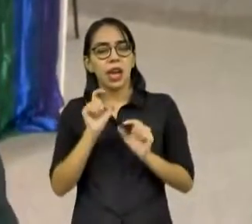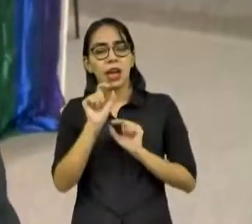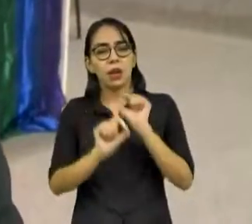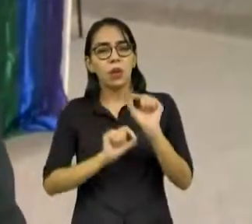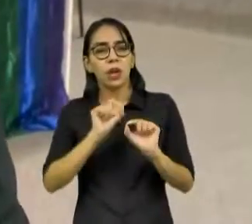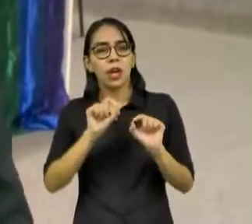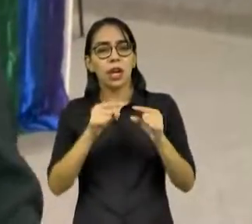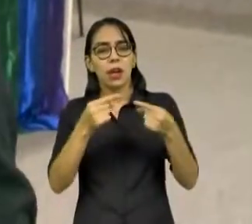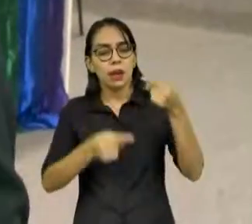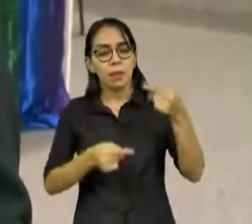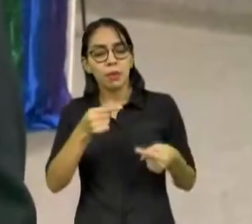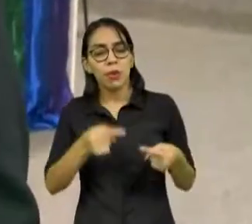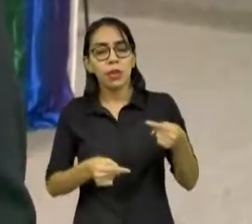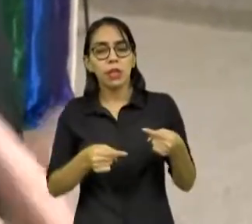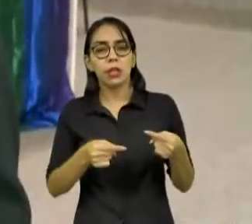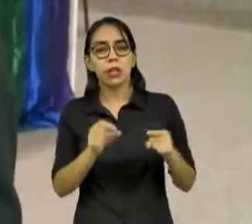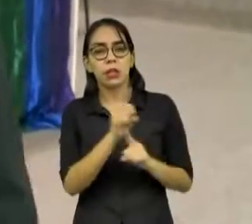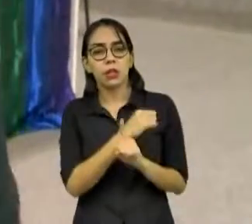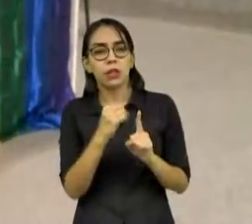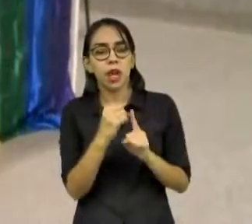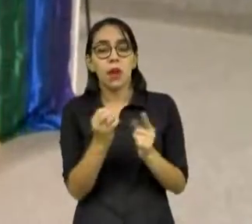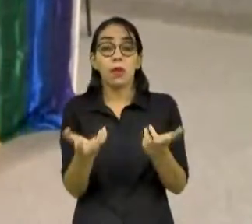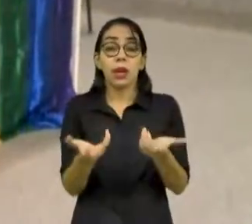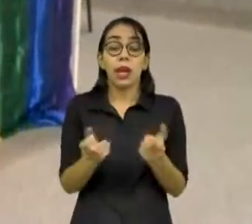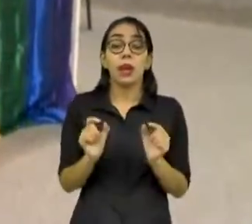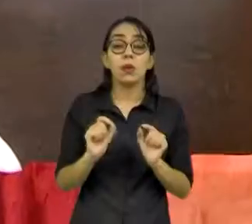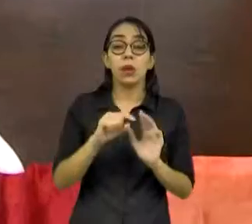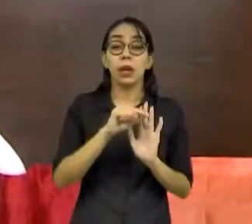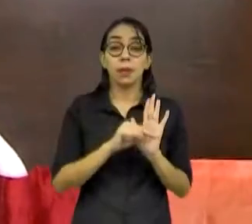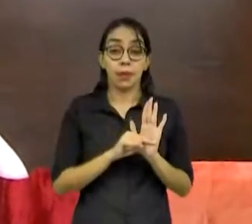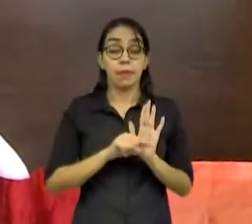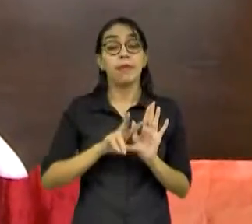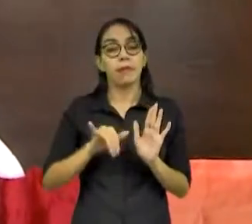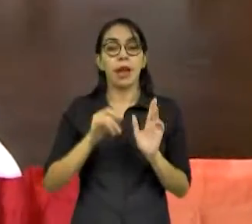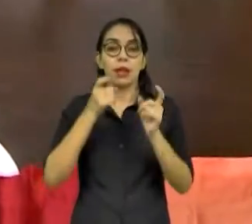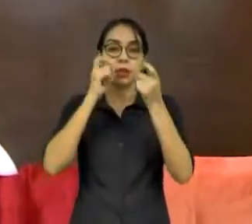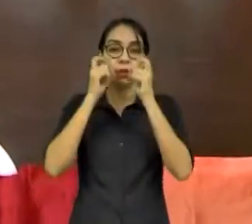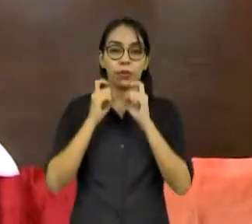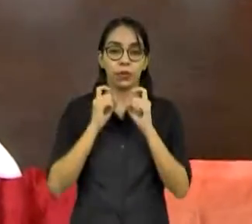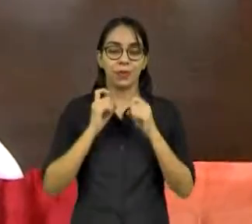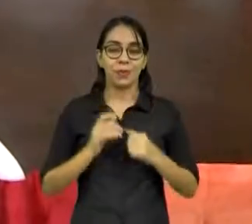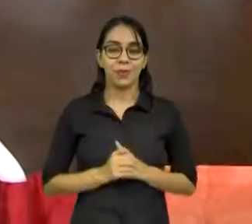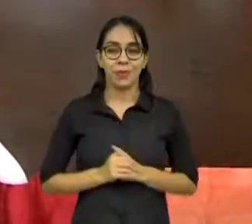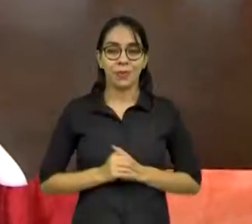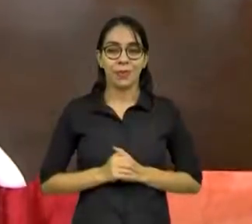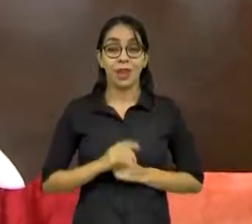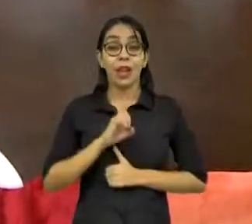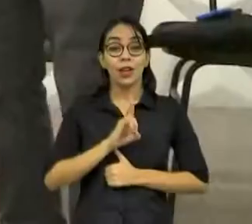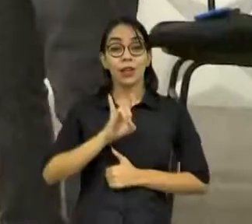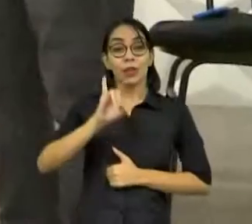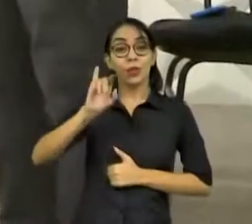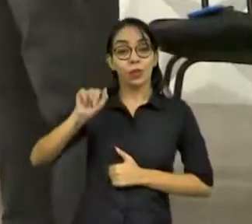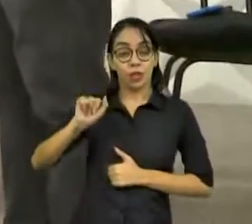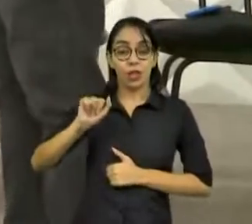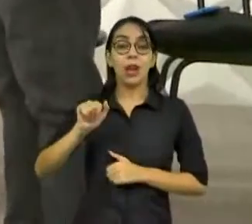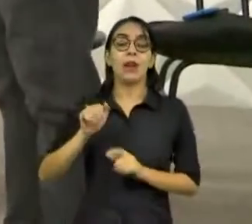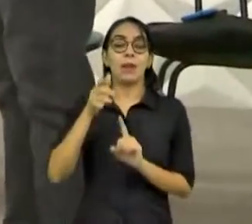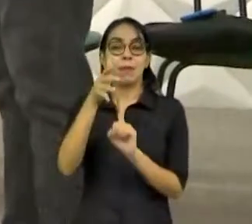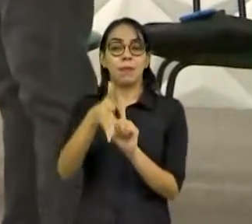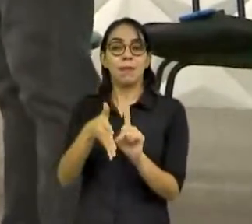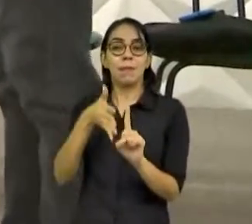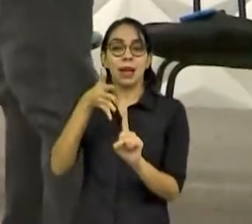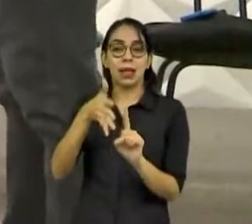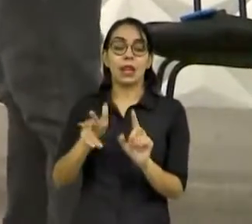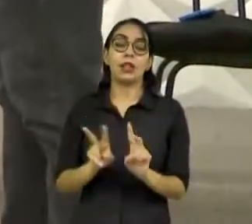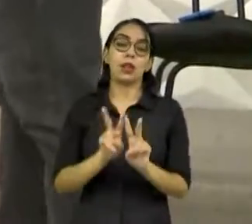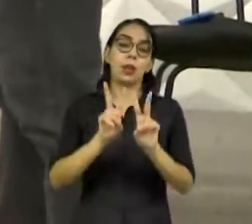públicas que a sociedade quer. Então, esse é o momento de interação e de diálogo. Na ocasião, também aconteceu uma palestra sobre a criminalização